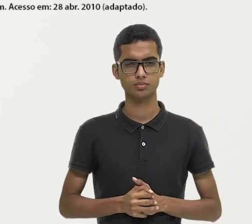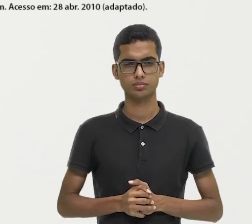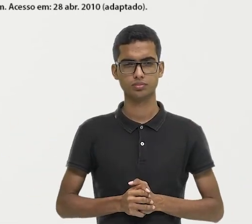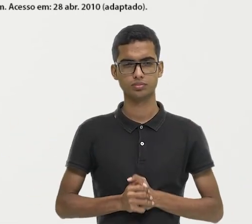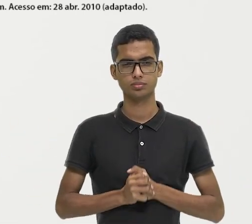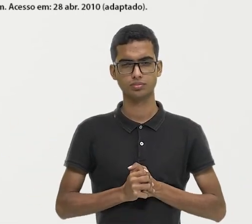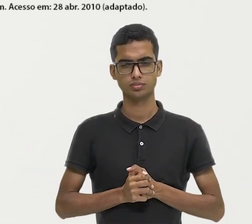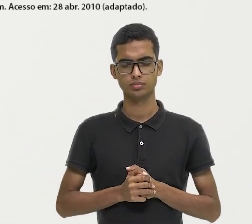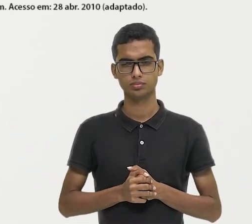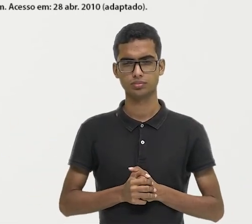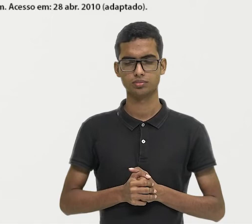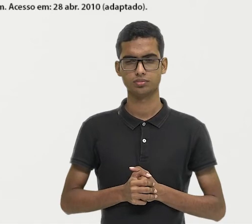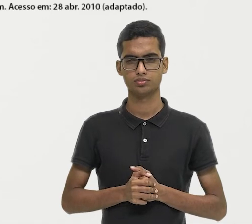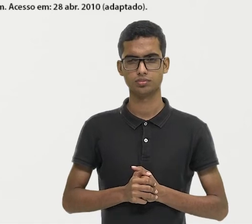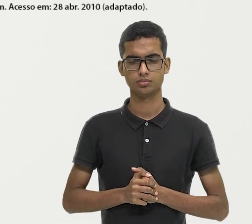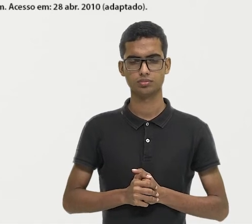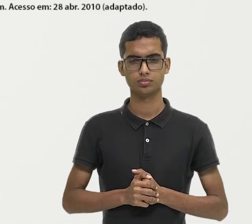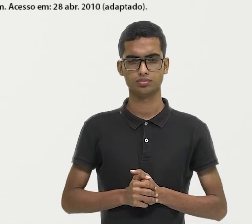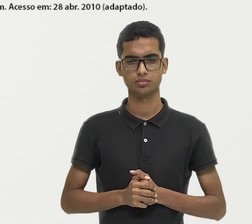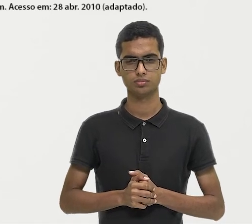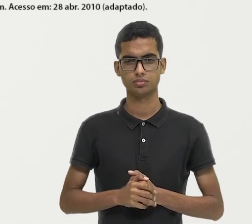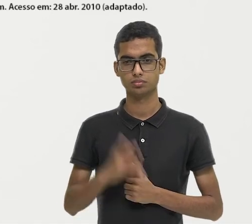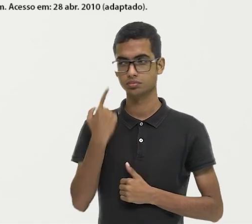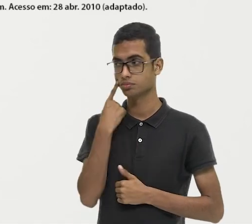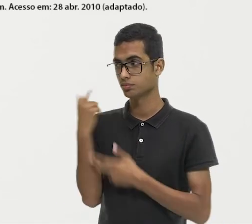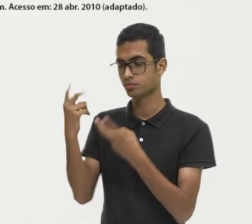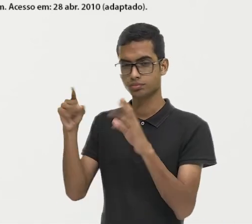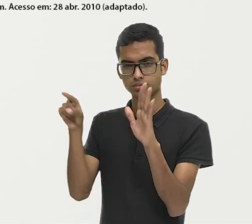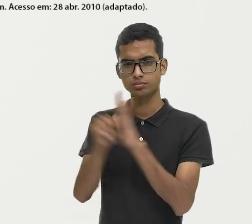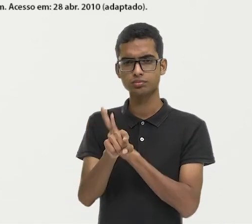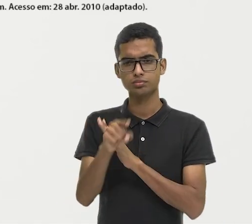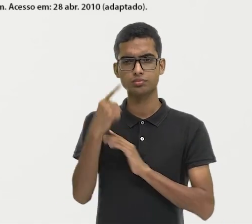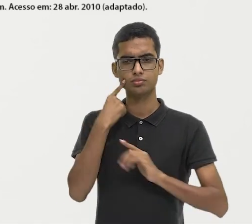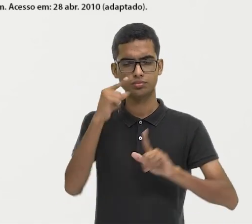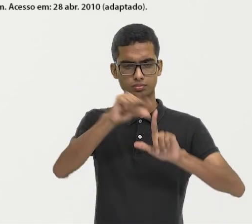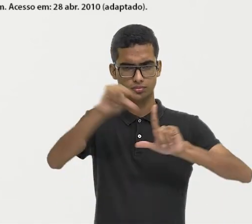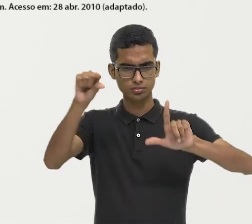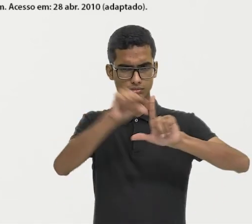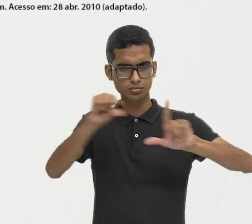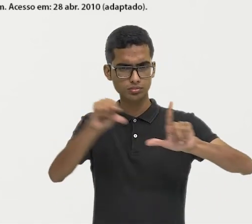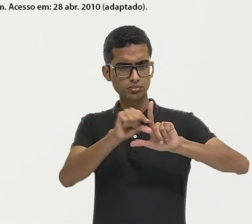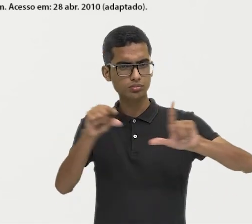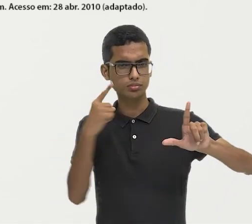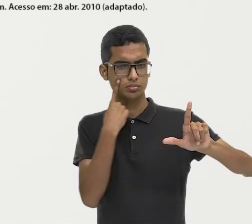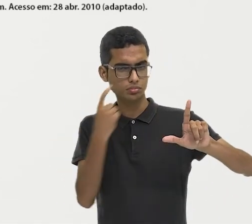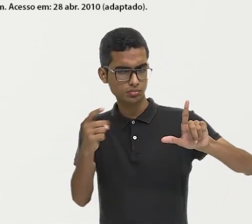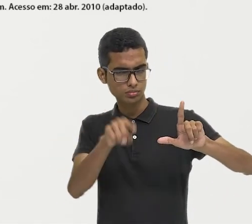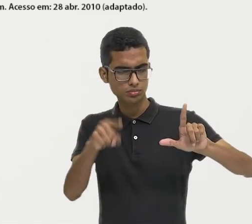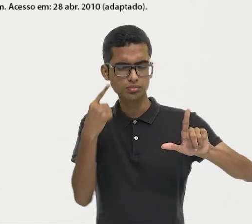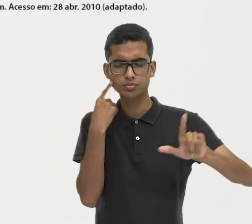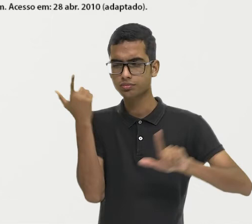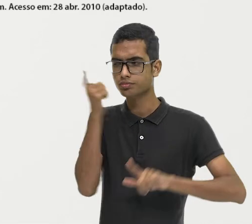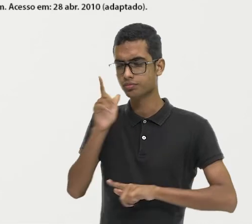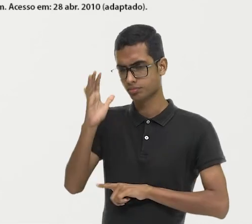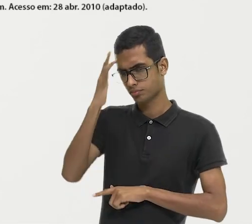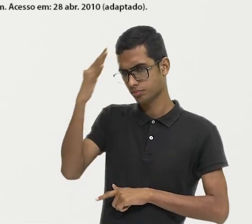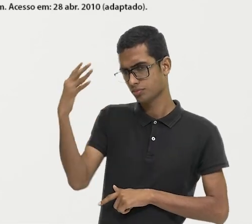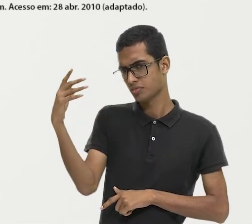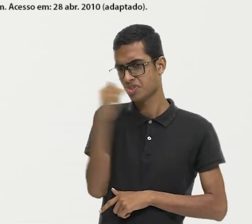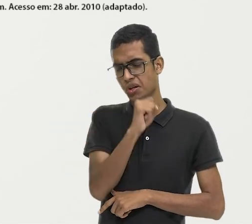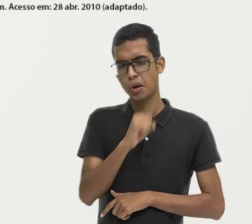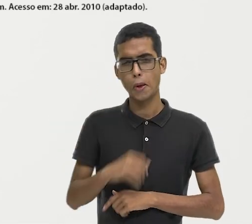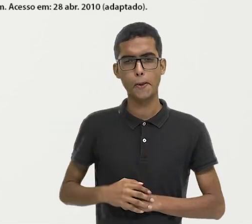24.500, temos aqui então a letra A. Tá aí mais uma questão de gráficos bem interessante que você